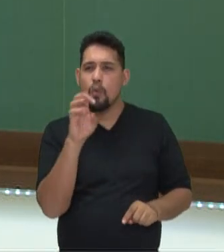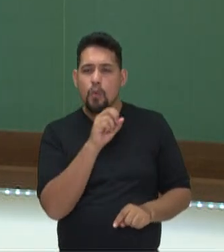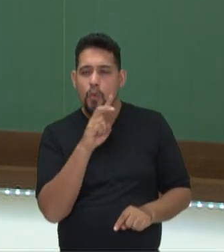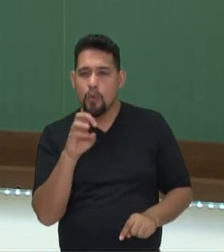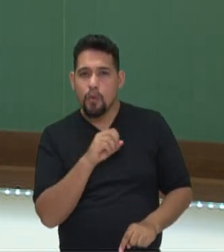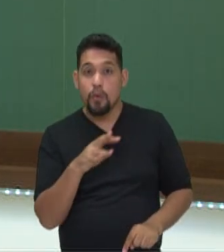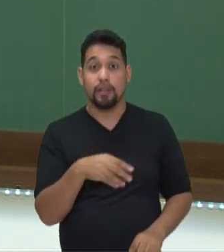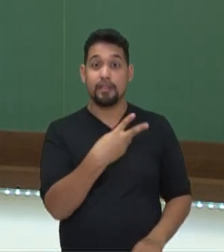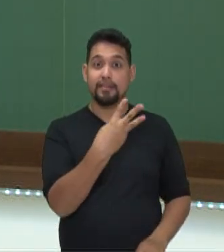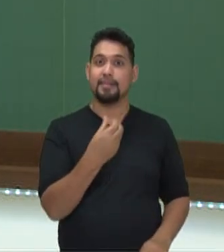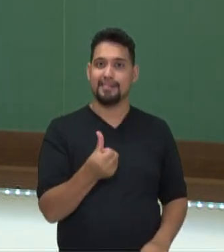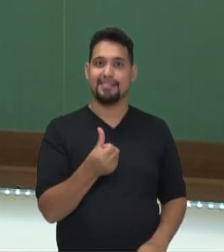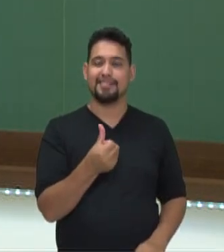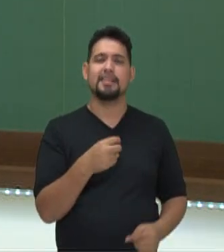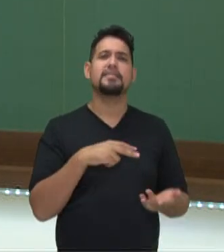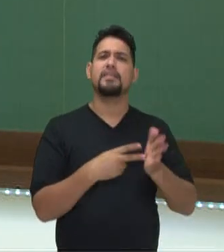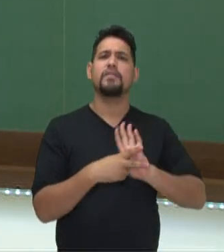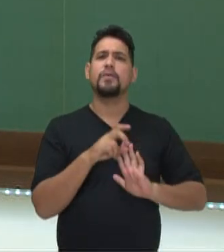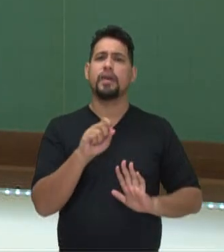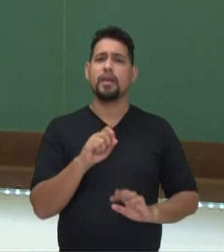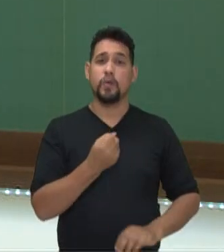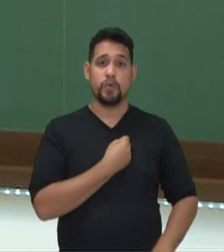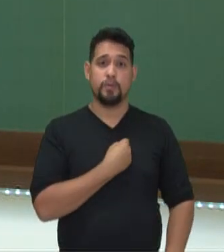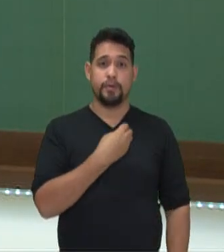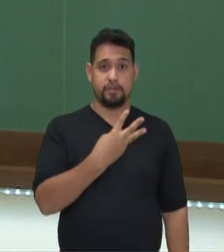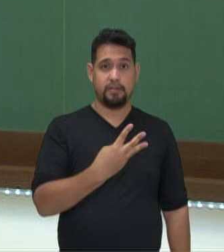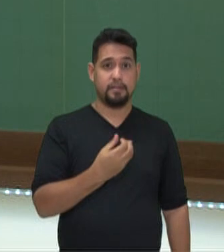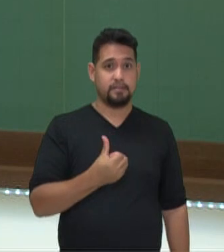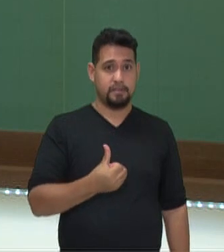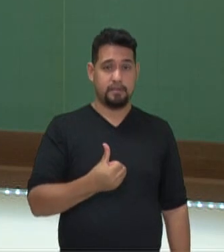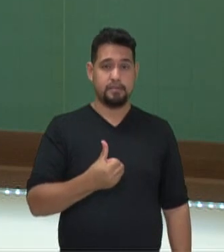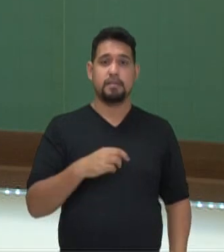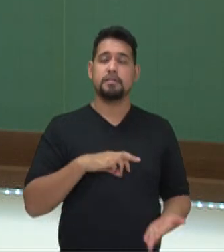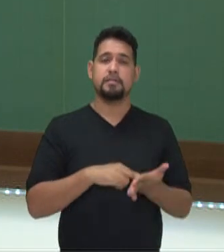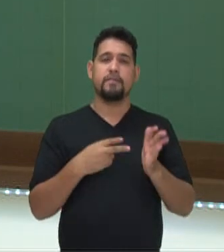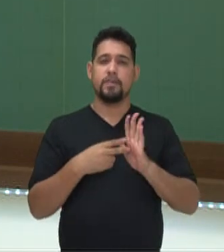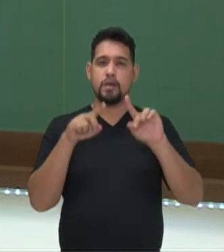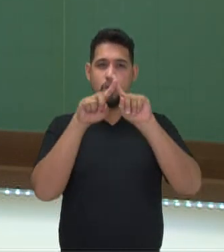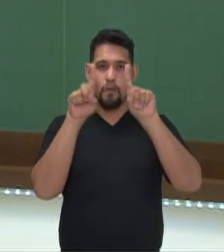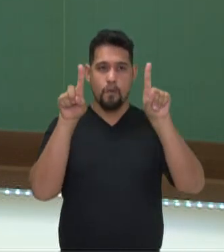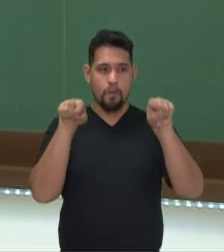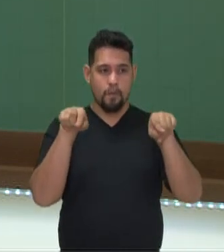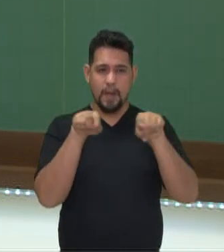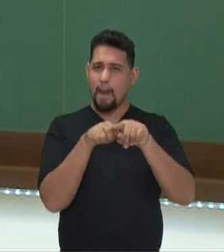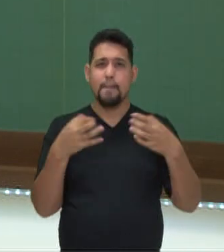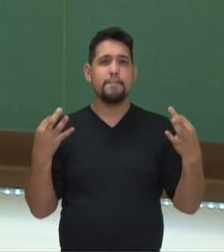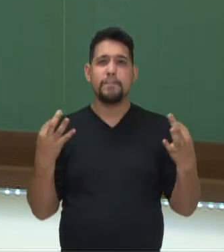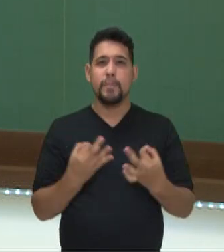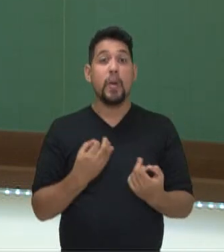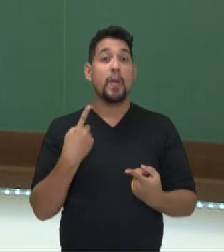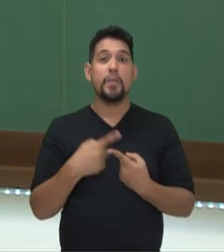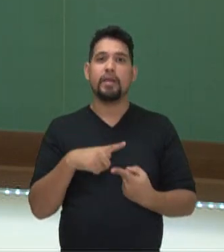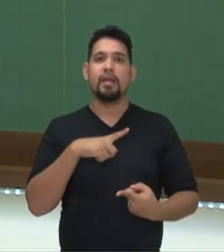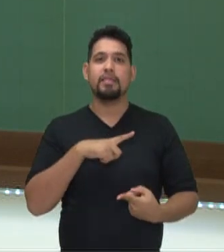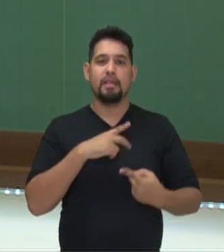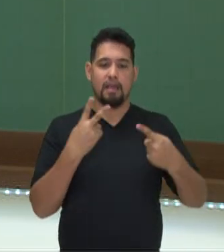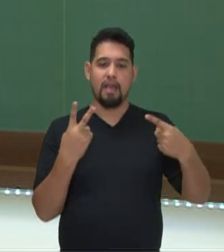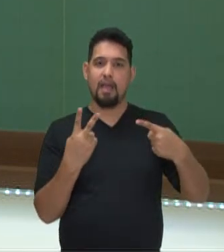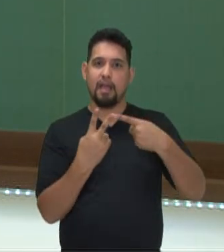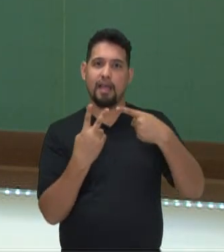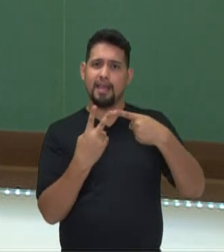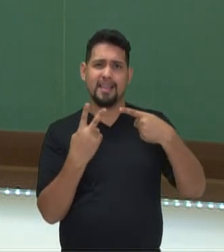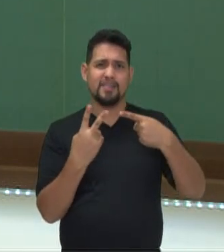isso significa? Significa que o 36 é um quadrado perfeito porque ele tem uma raiz